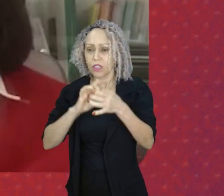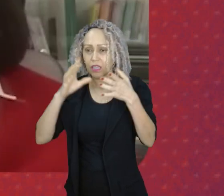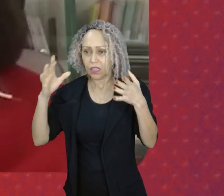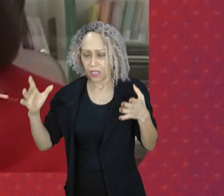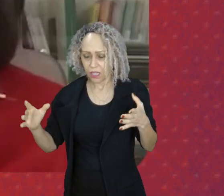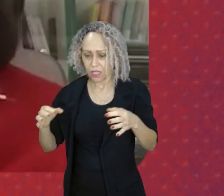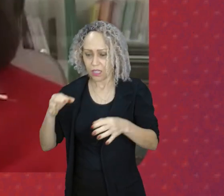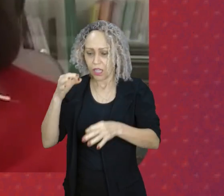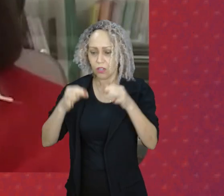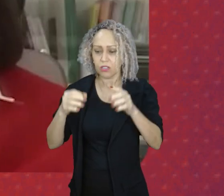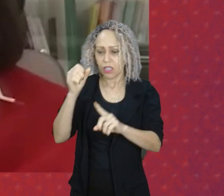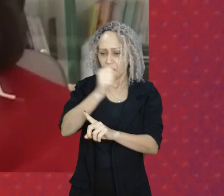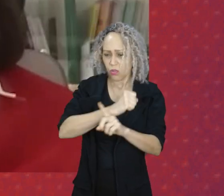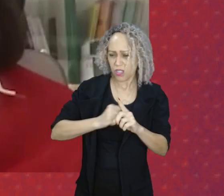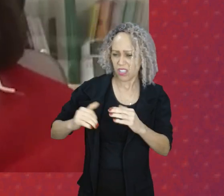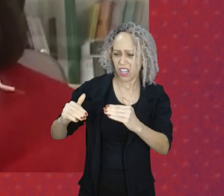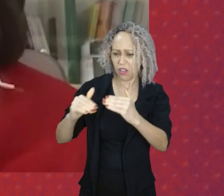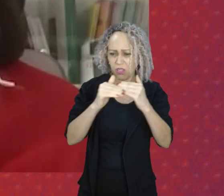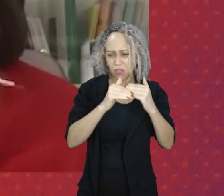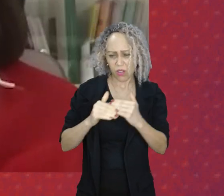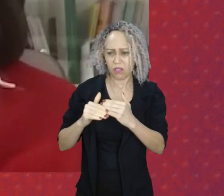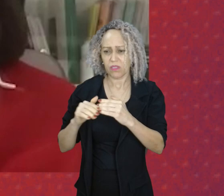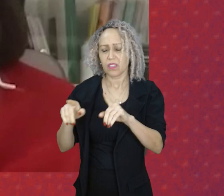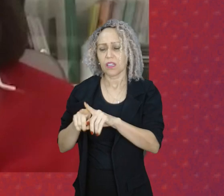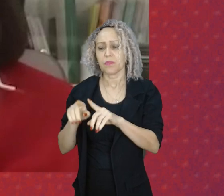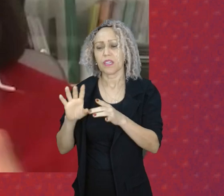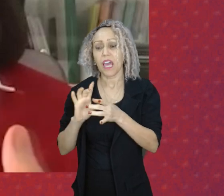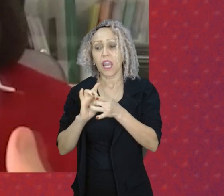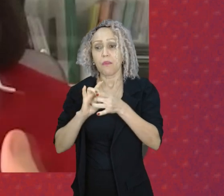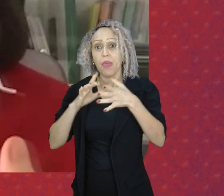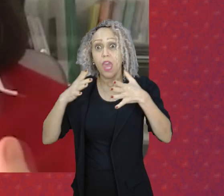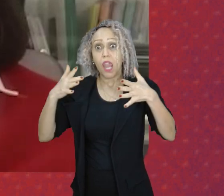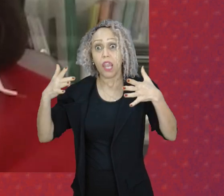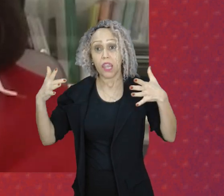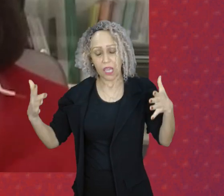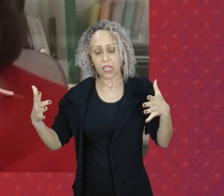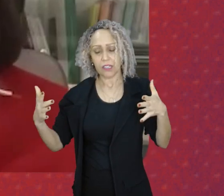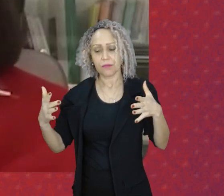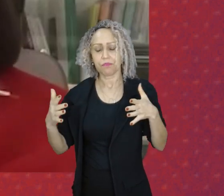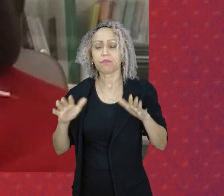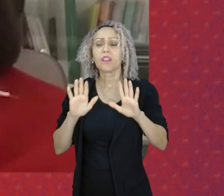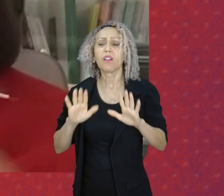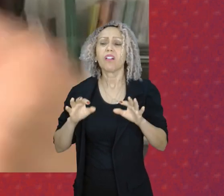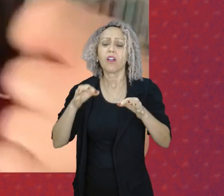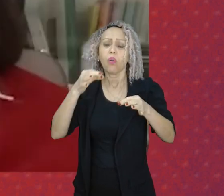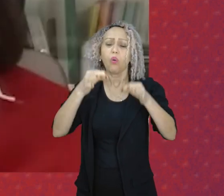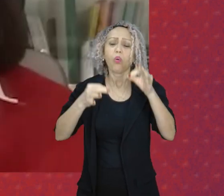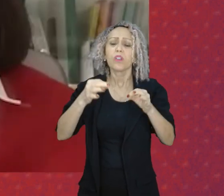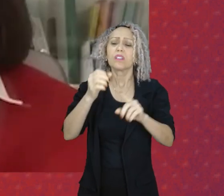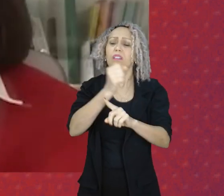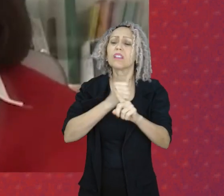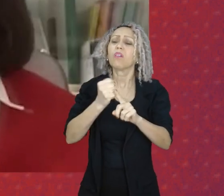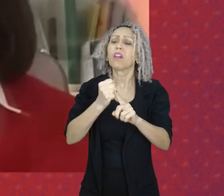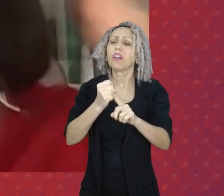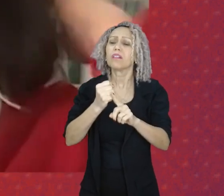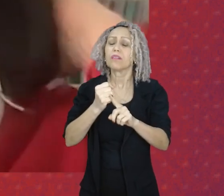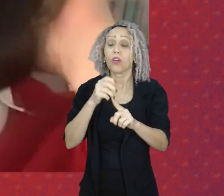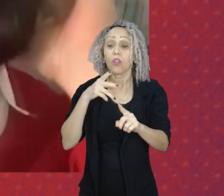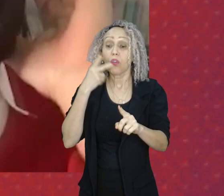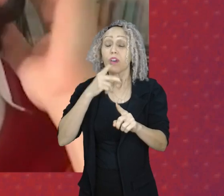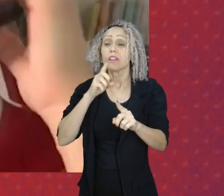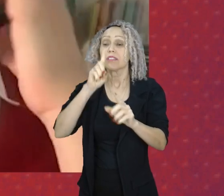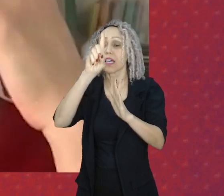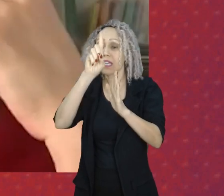do exercício da liberdade. Quando eu falo em justiça social, eu estou falando da garantia dos direitos constitucionais na